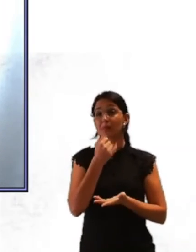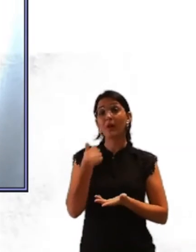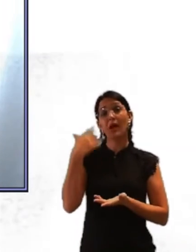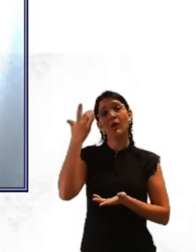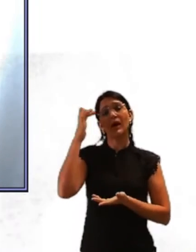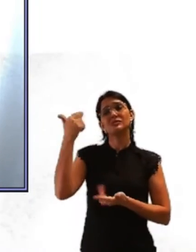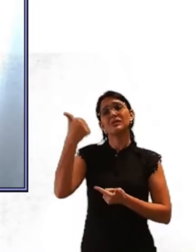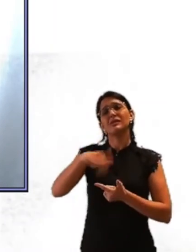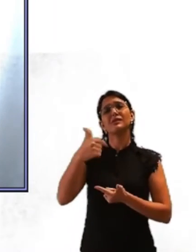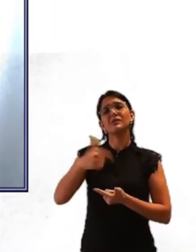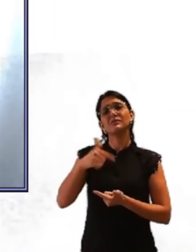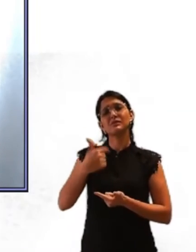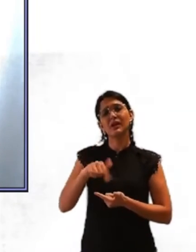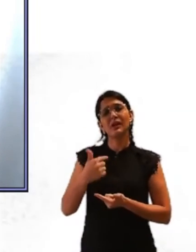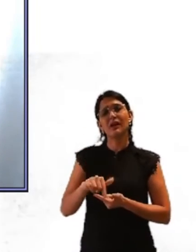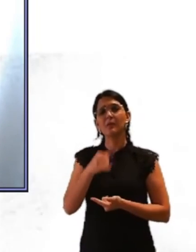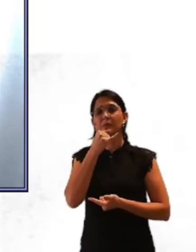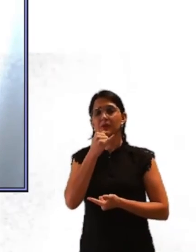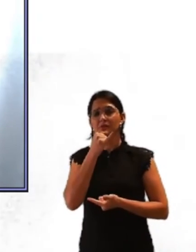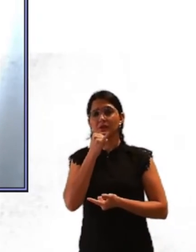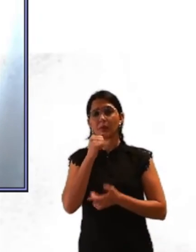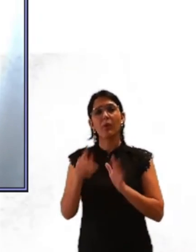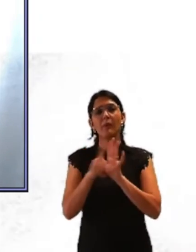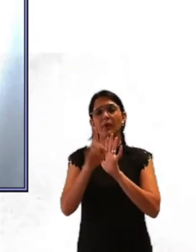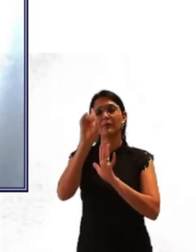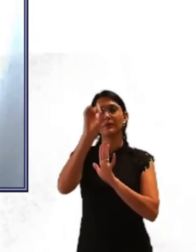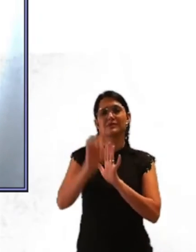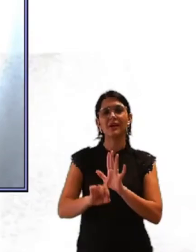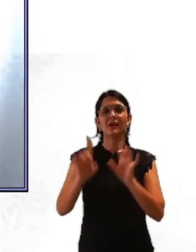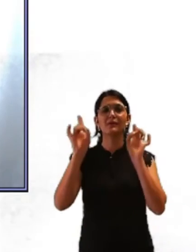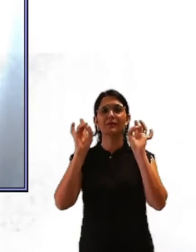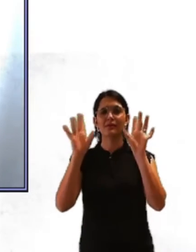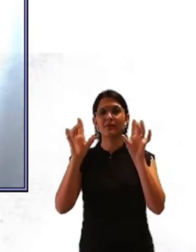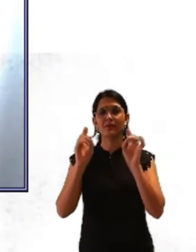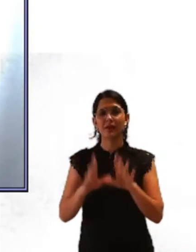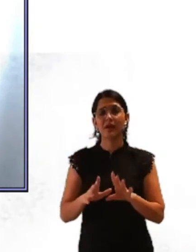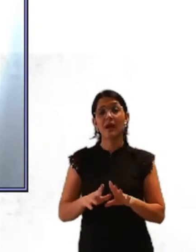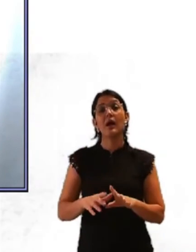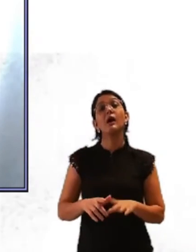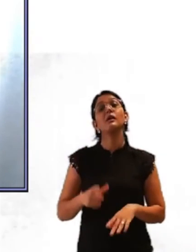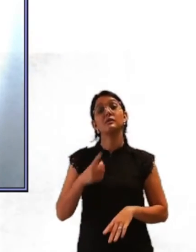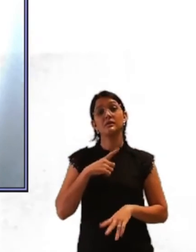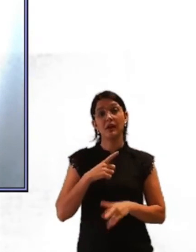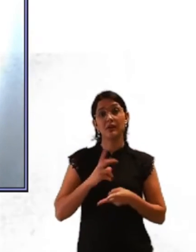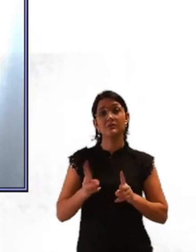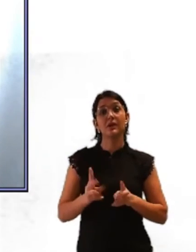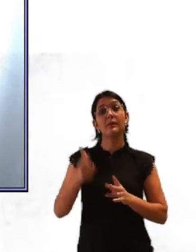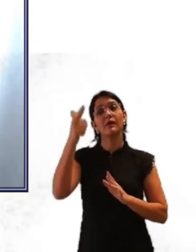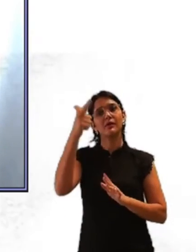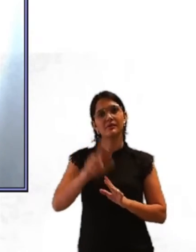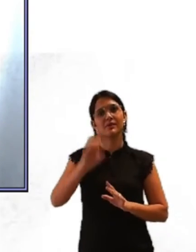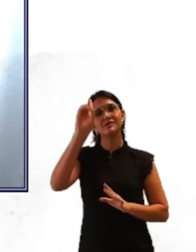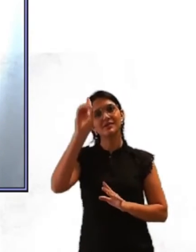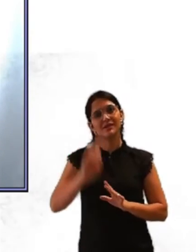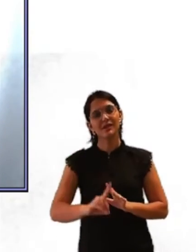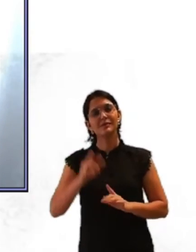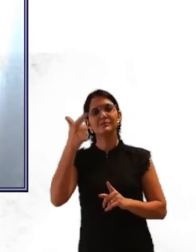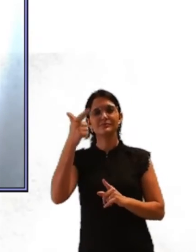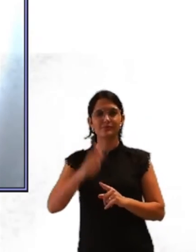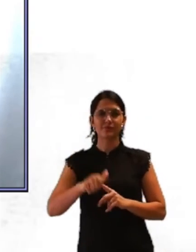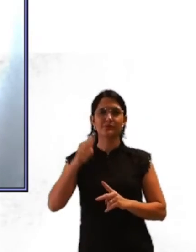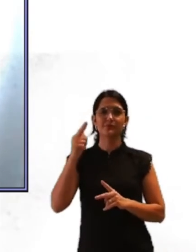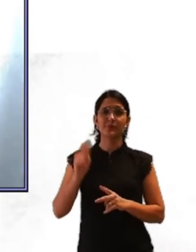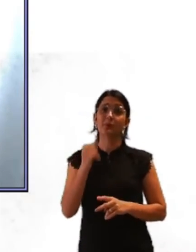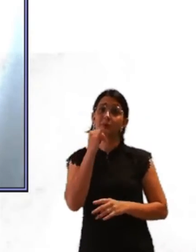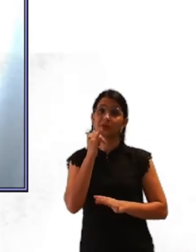predominantemente de direito, ou desculpa, exclusivamente de direito. Existe questão predominantemente de direito. Não existe uma situação em que você não